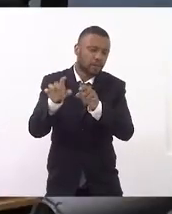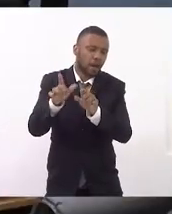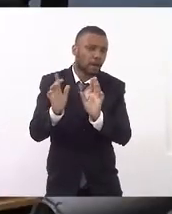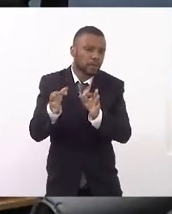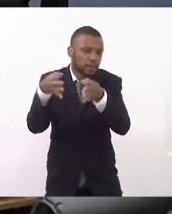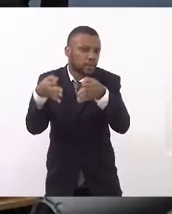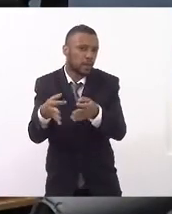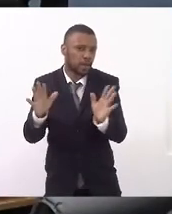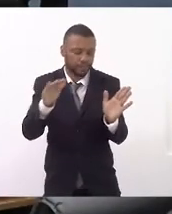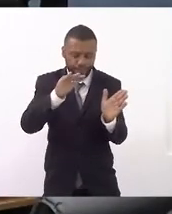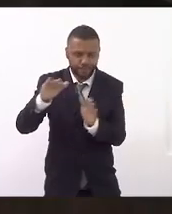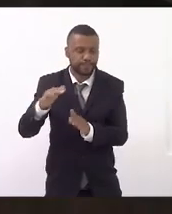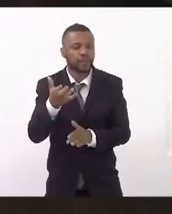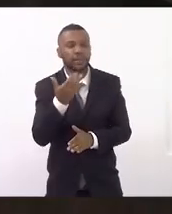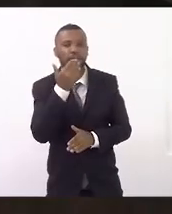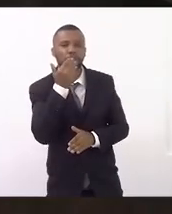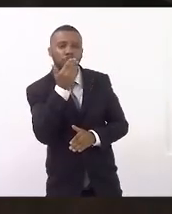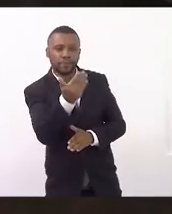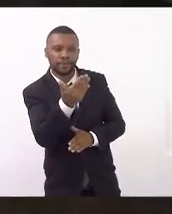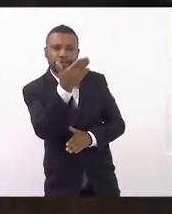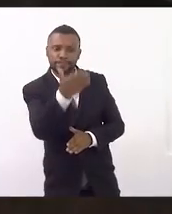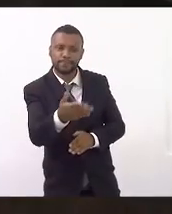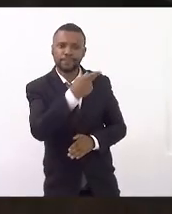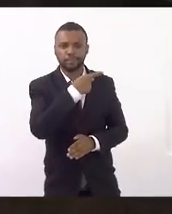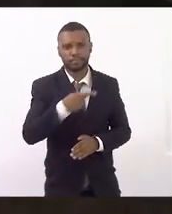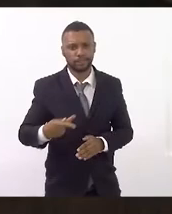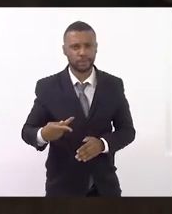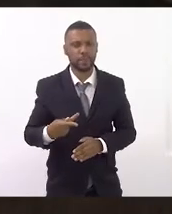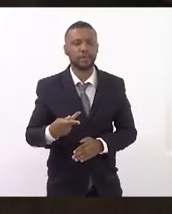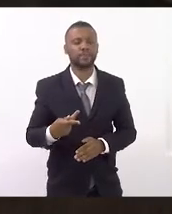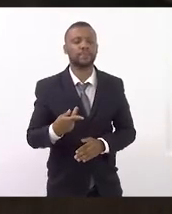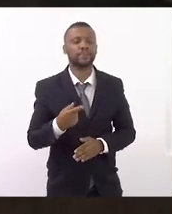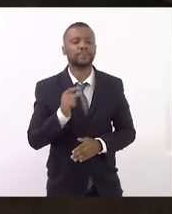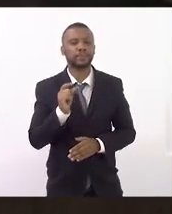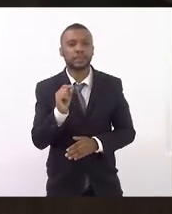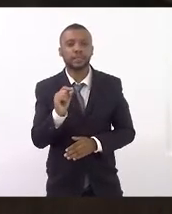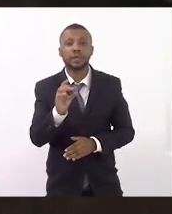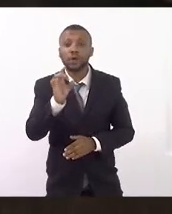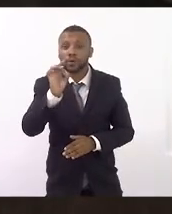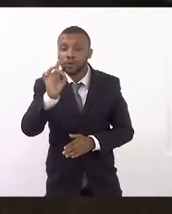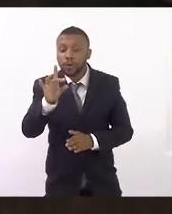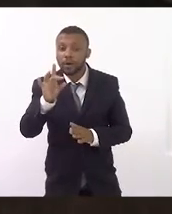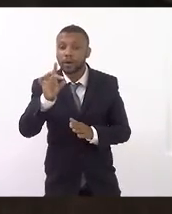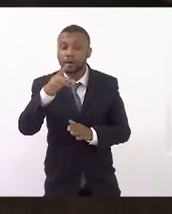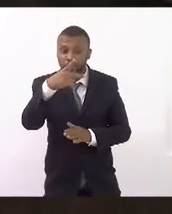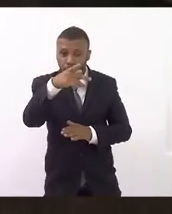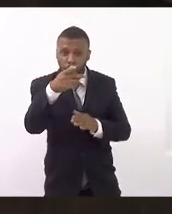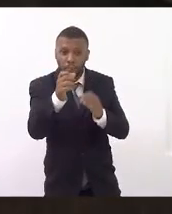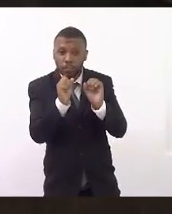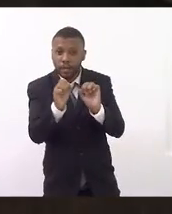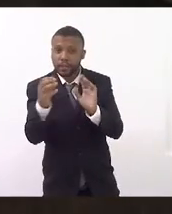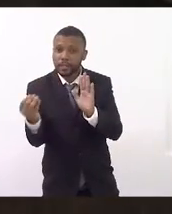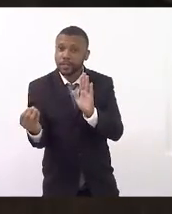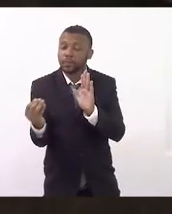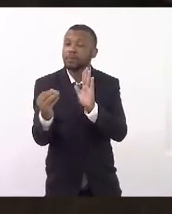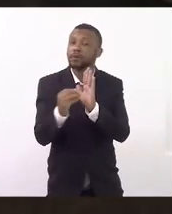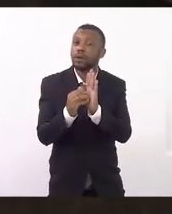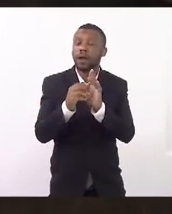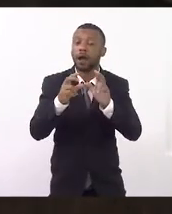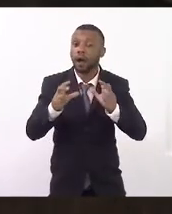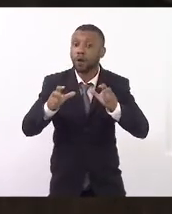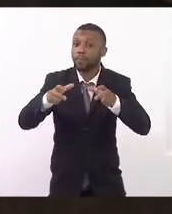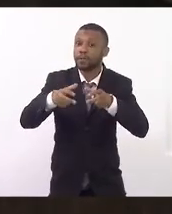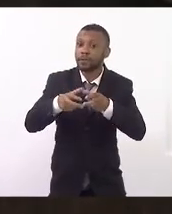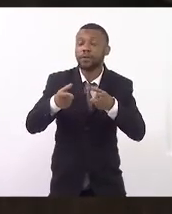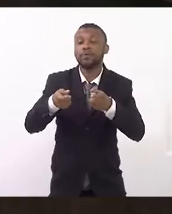presidente, eu só queria solicitar a Vossa Excelência que o senhor incluísse a comissão de tributação de